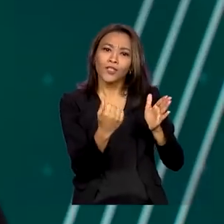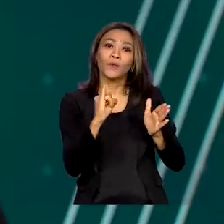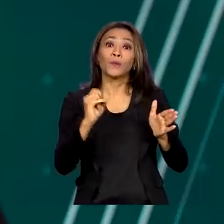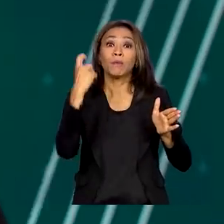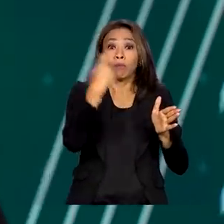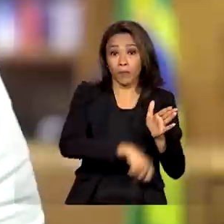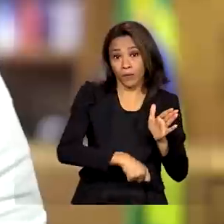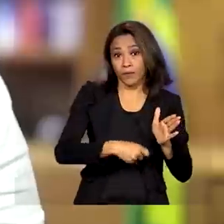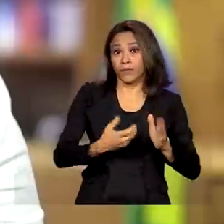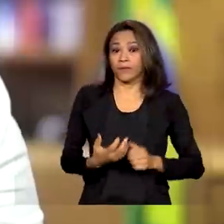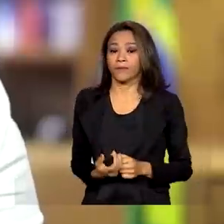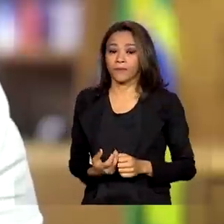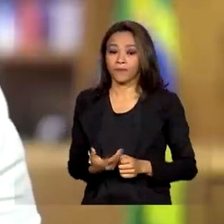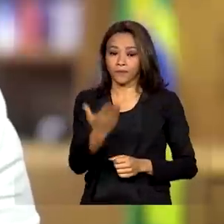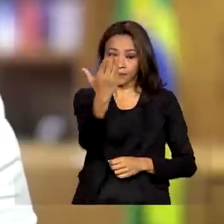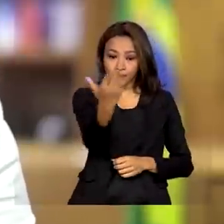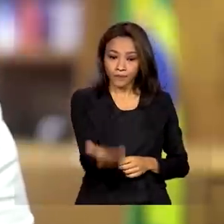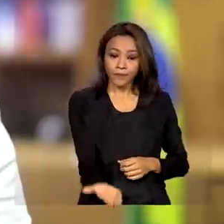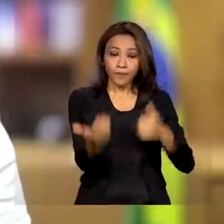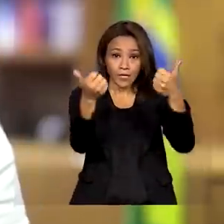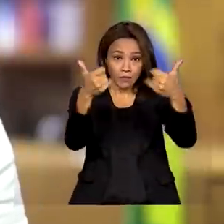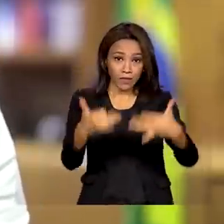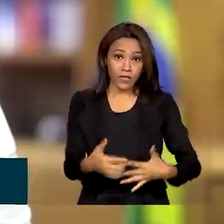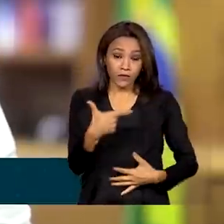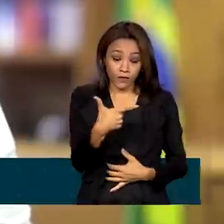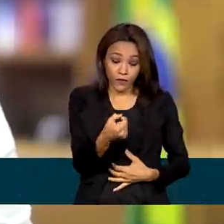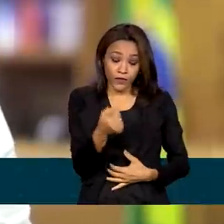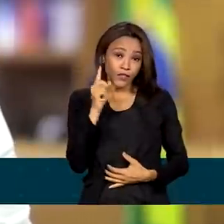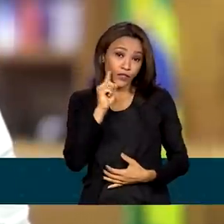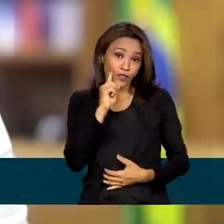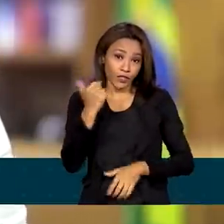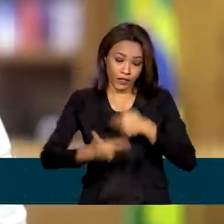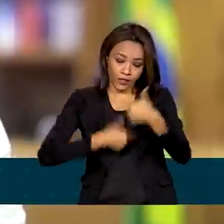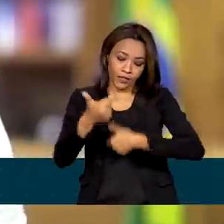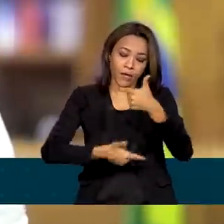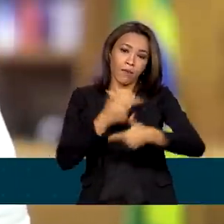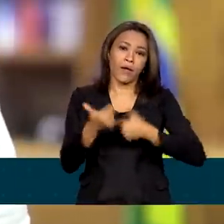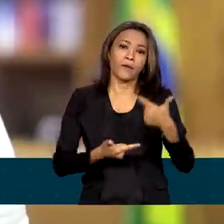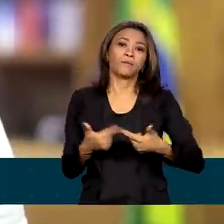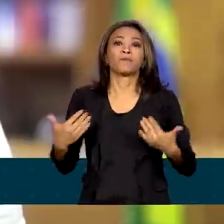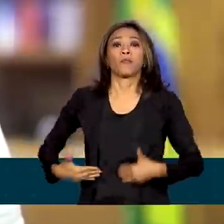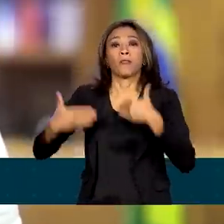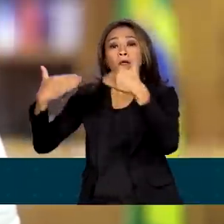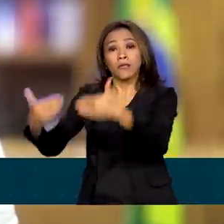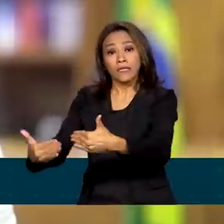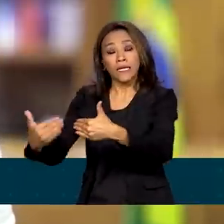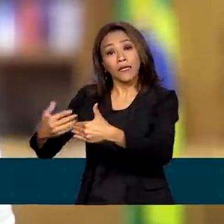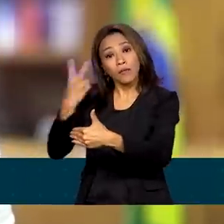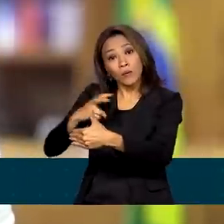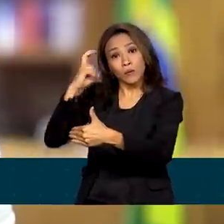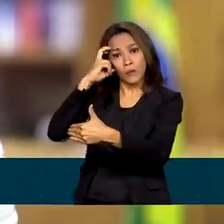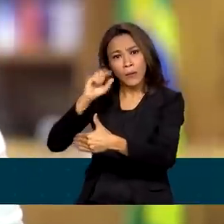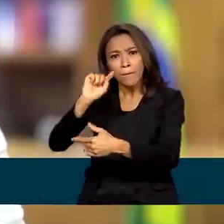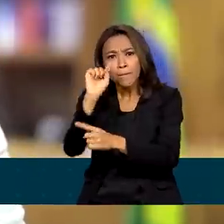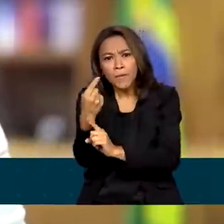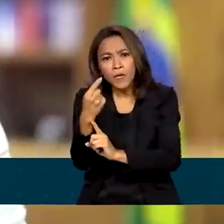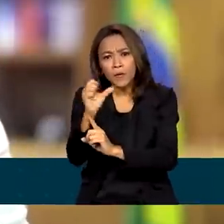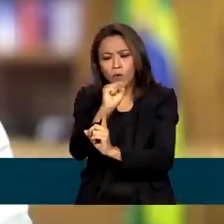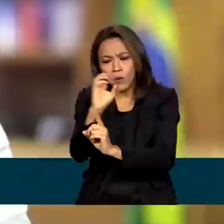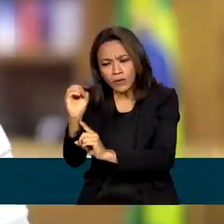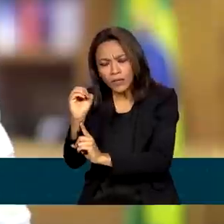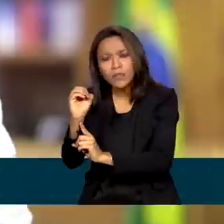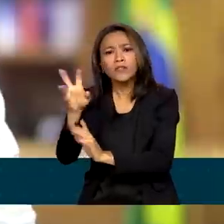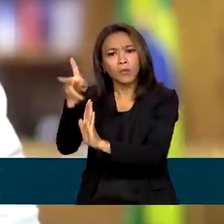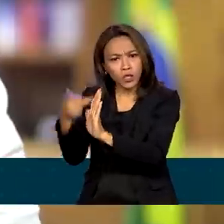de renda. Em apenas 20 dias de trabalho, o Ministério da Cultura identificou 1.800 projetos que já tinham